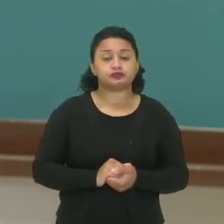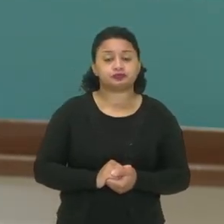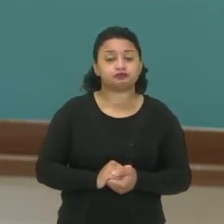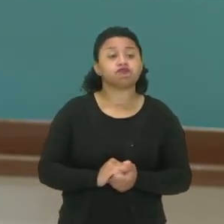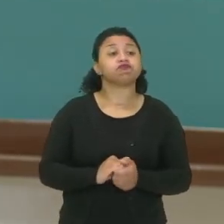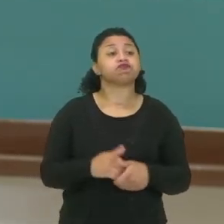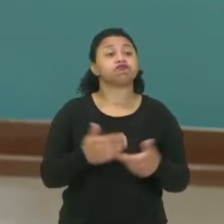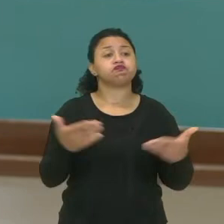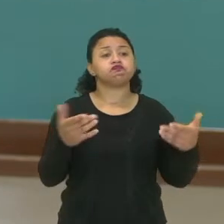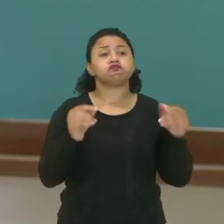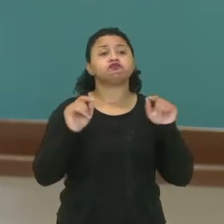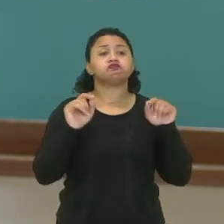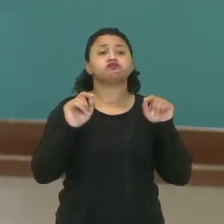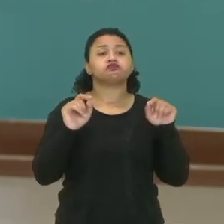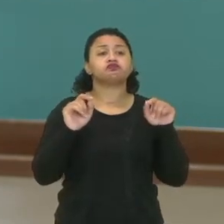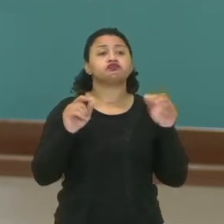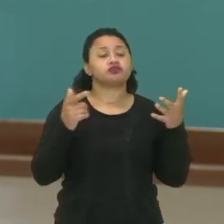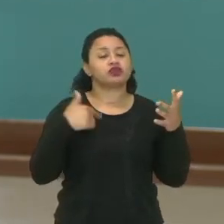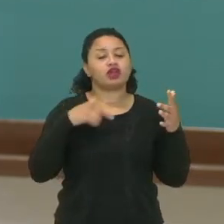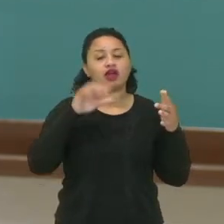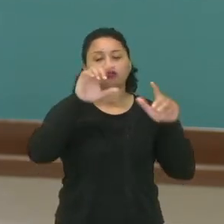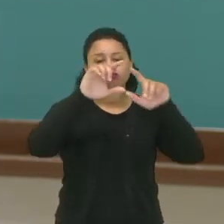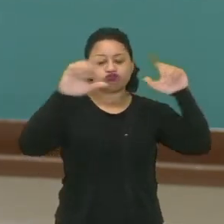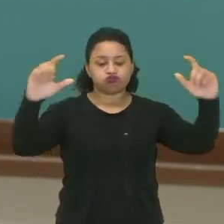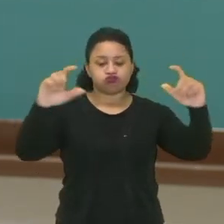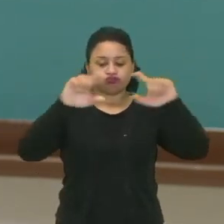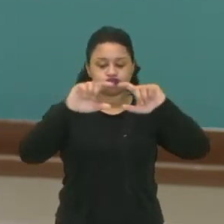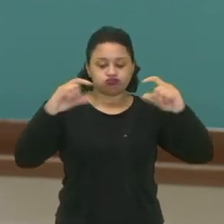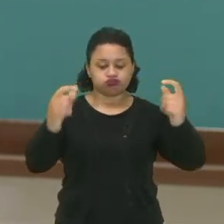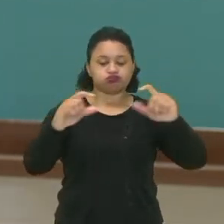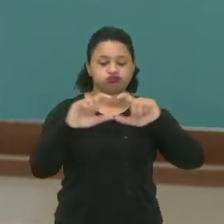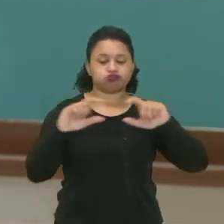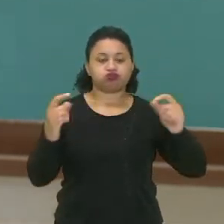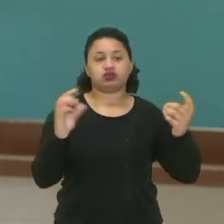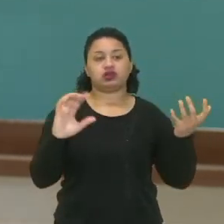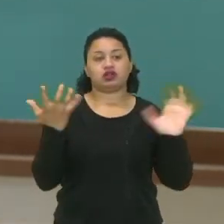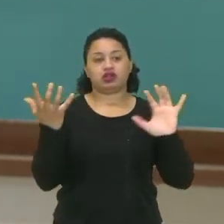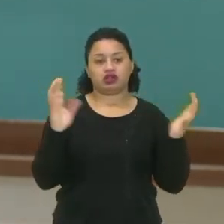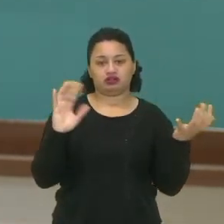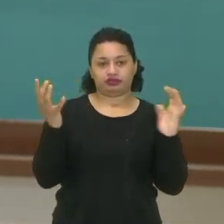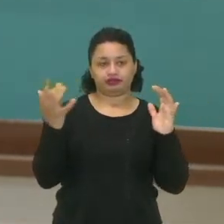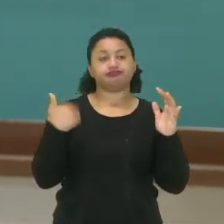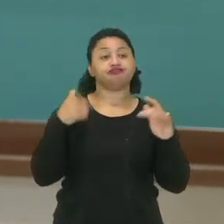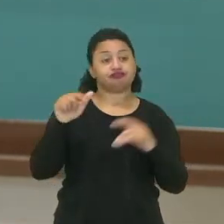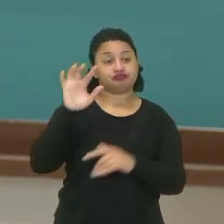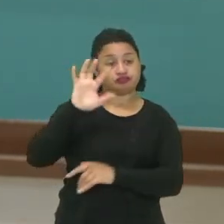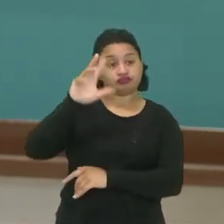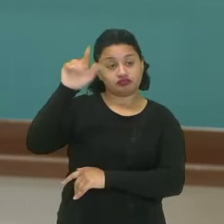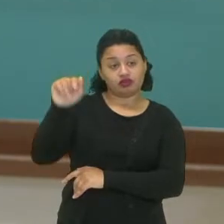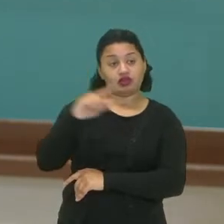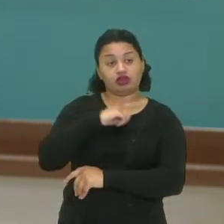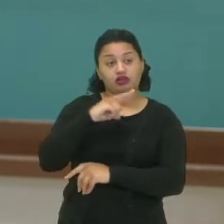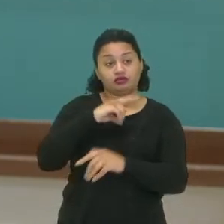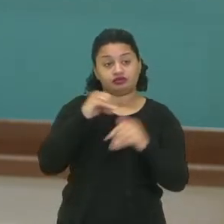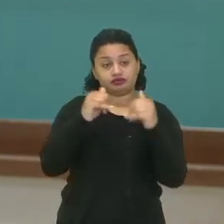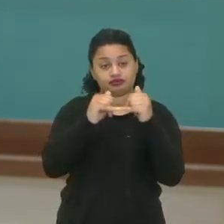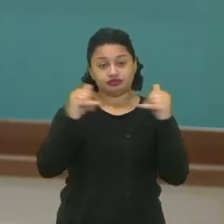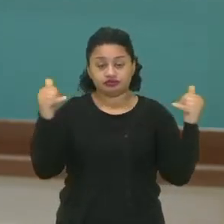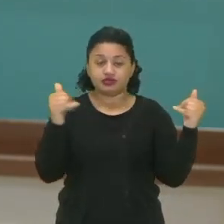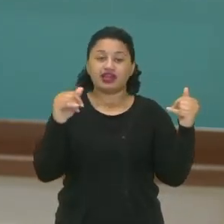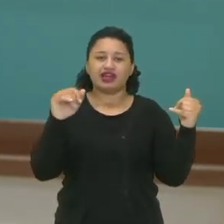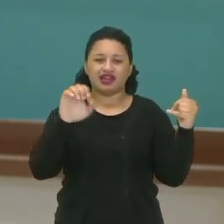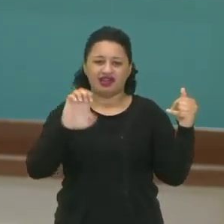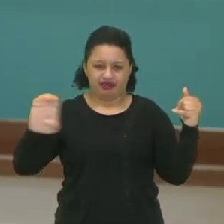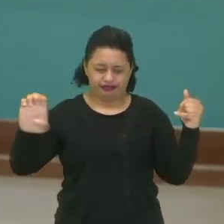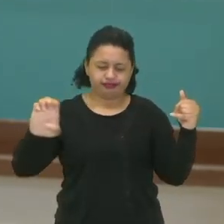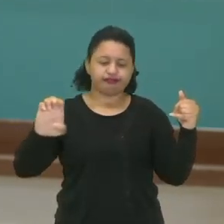E aqui a questão de zonas climáticas. Então a África, olha só, é cortada pela linha do Equador.